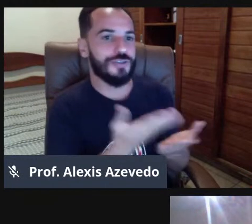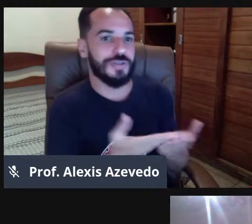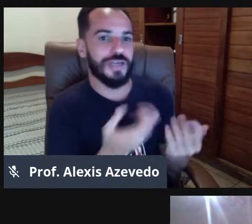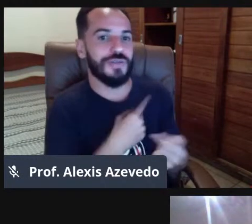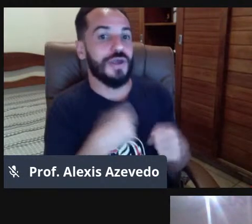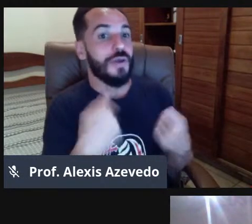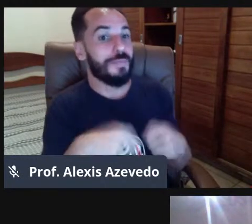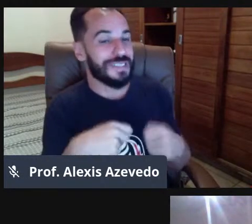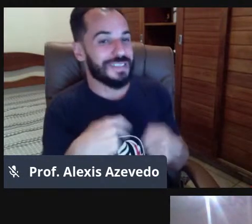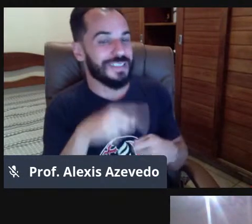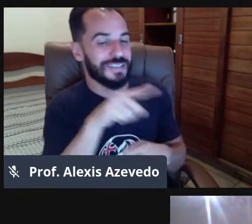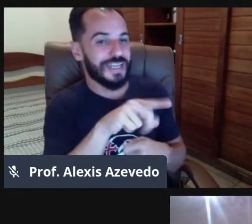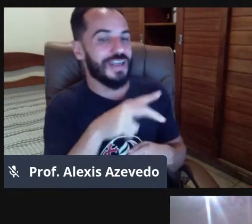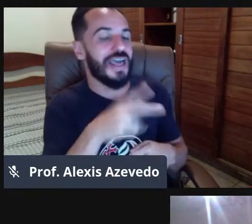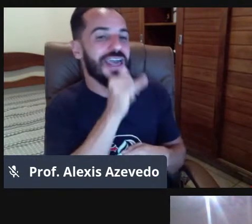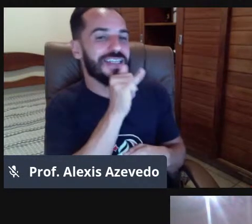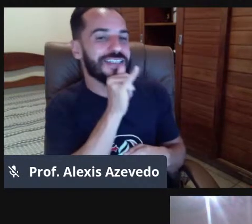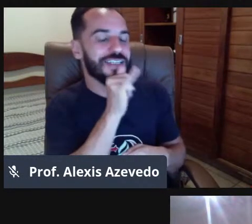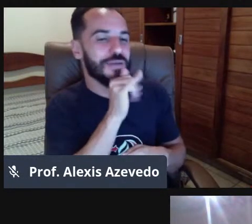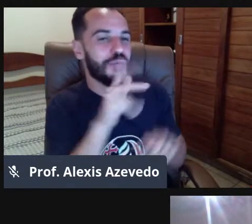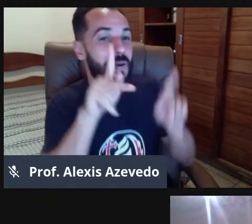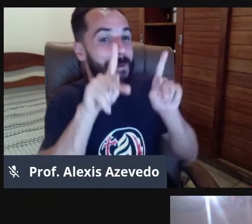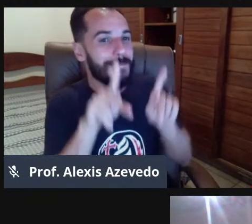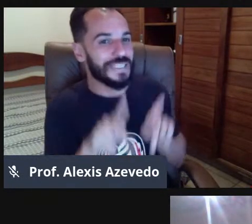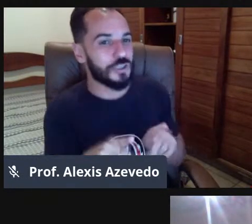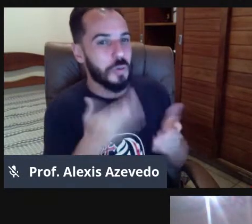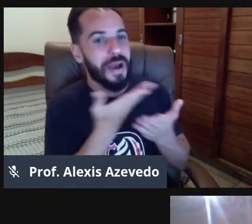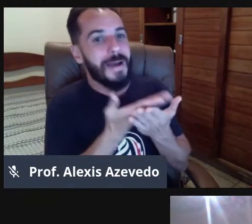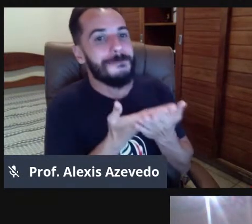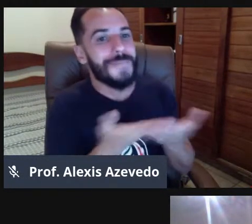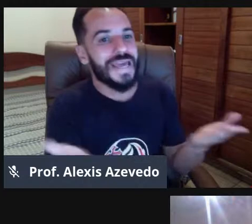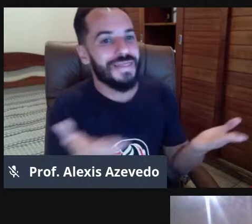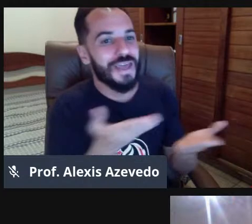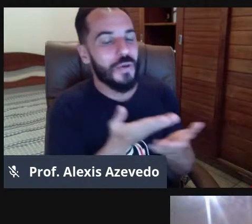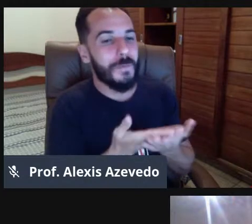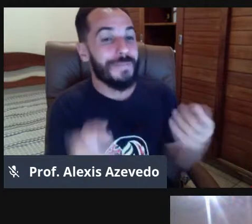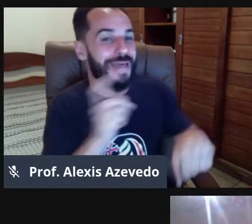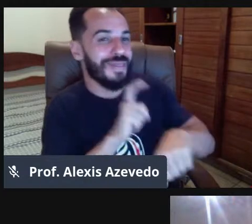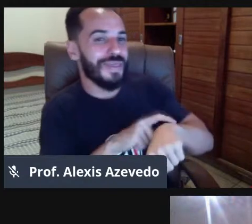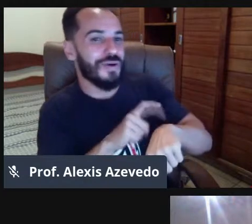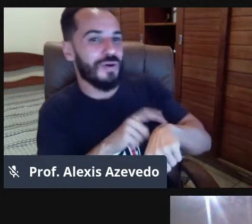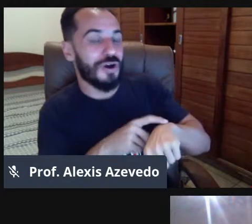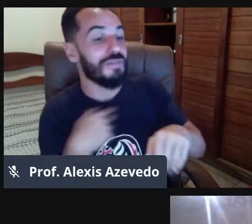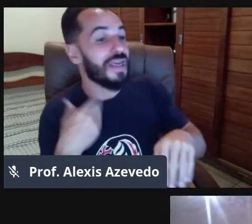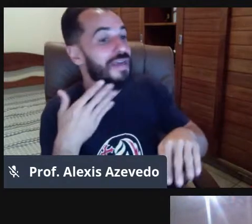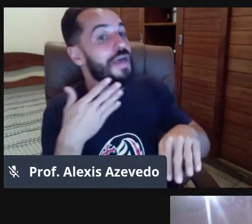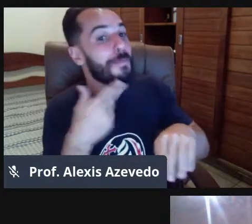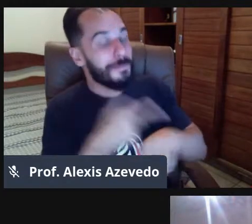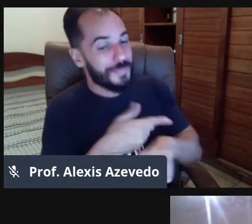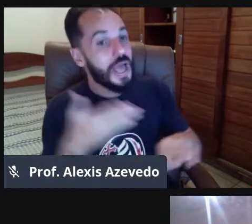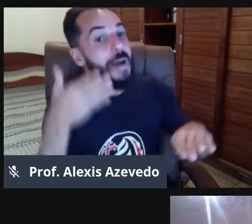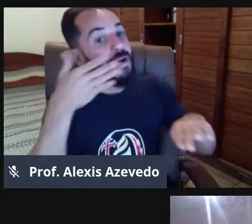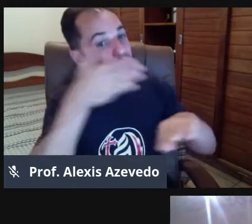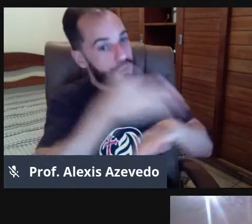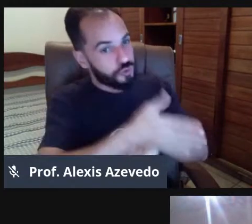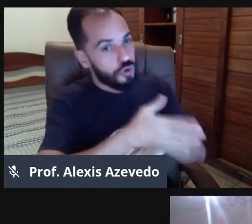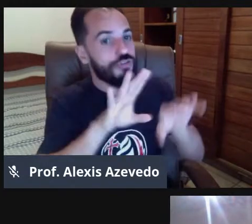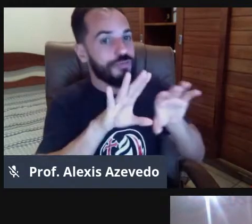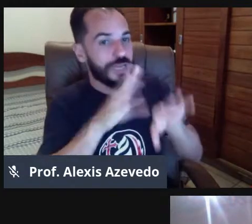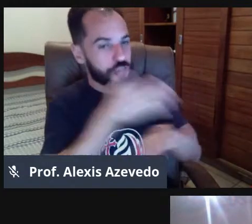no vestibular, pessoas que perderam, passaram no processo de seleção e perderam o acesso